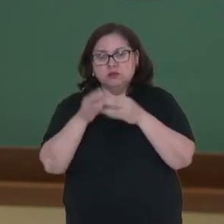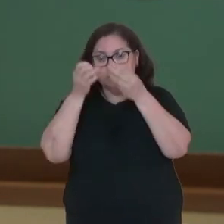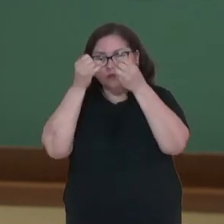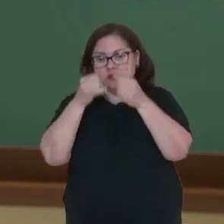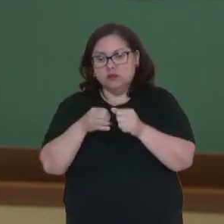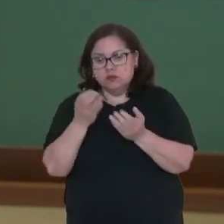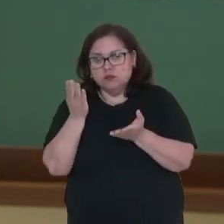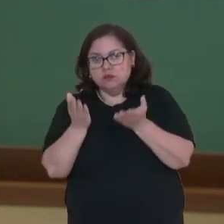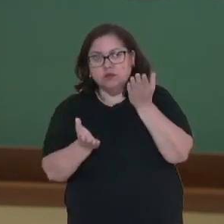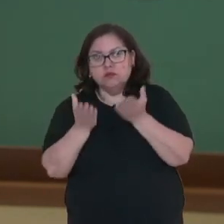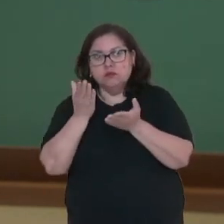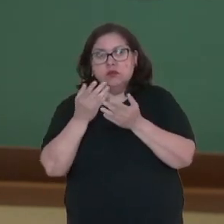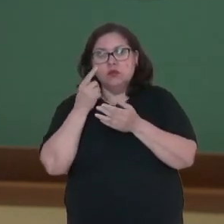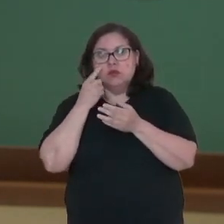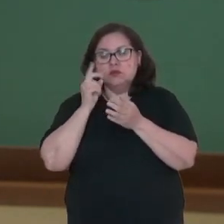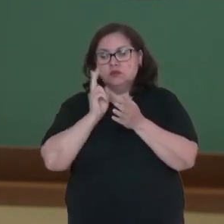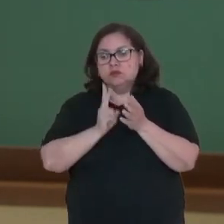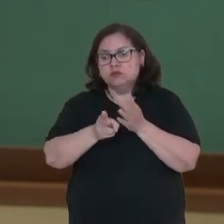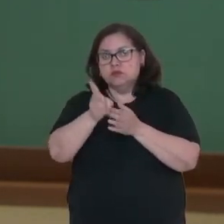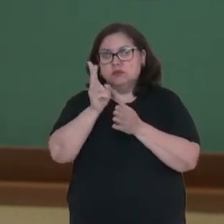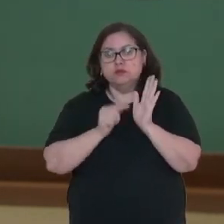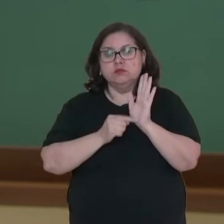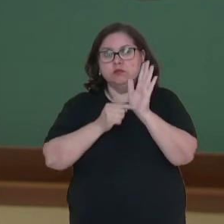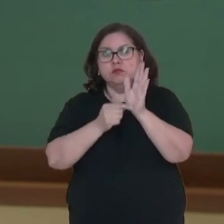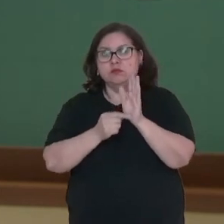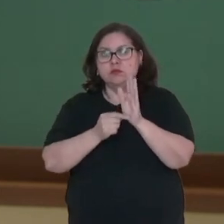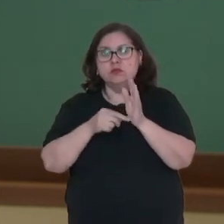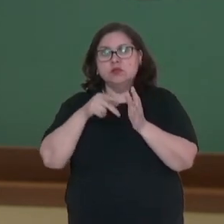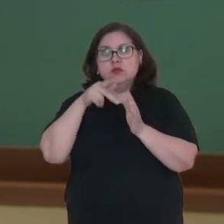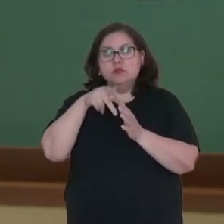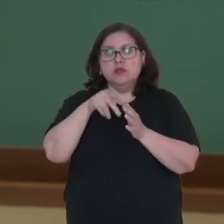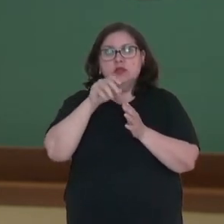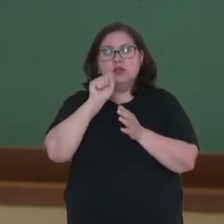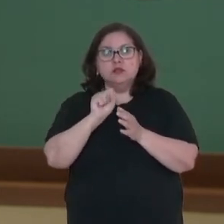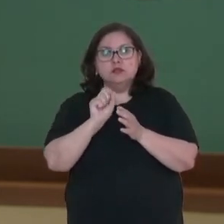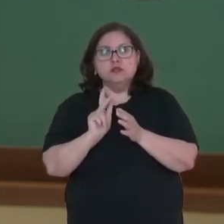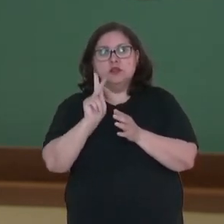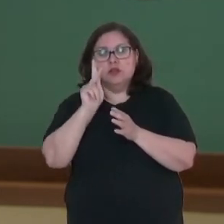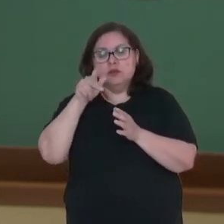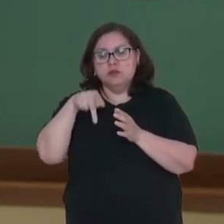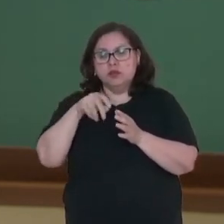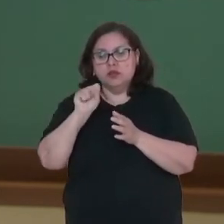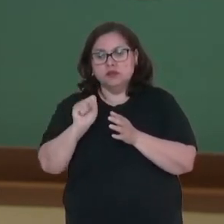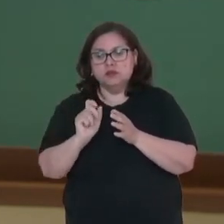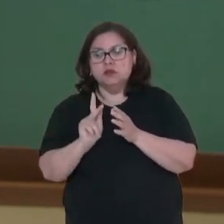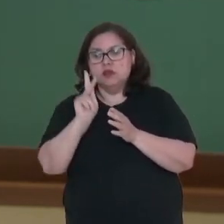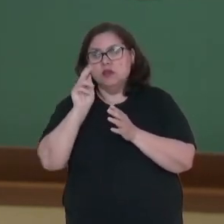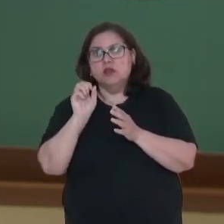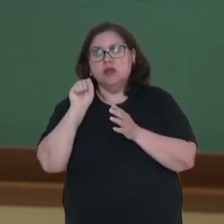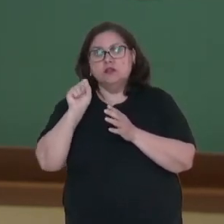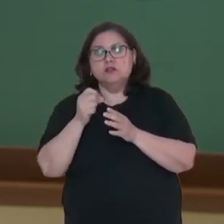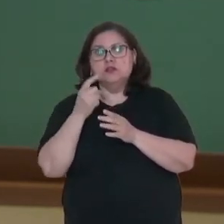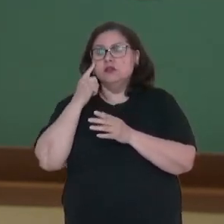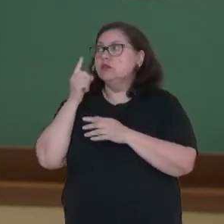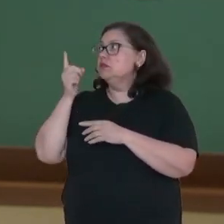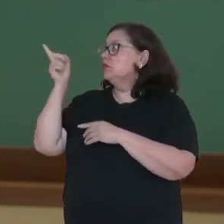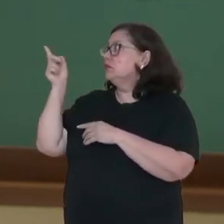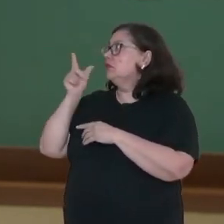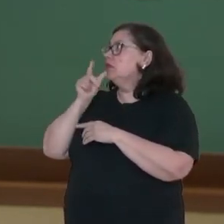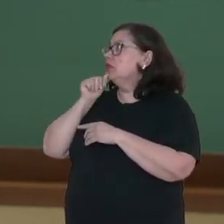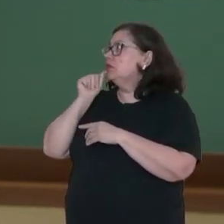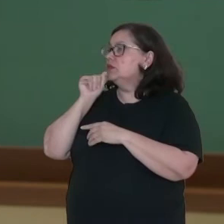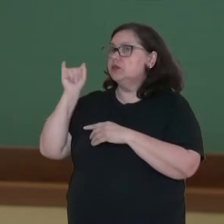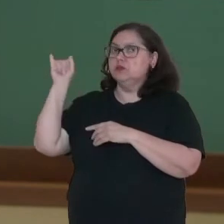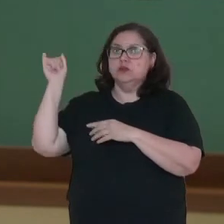devidamente balanceada. É uma constante representada por PS, KPS ou KS. Está aqui o exemplo